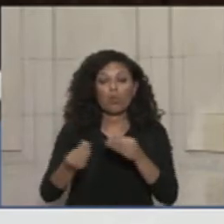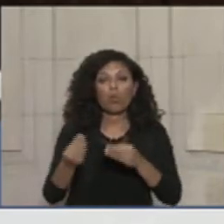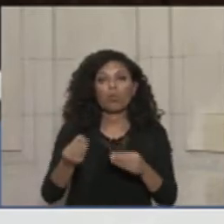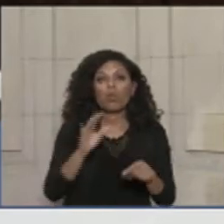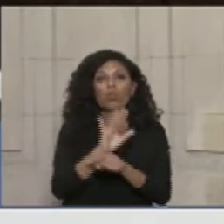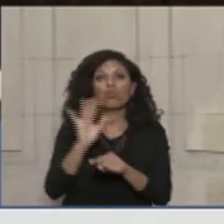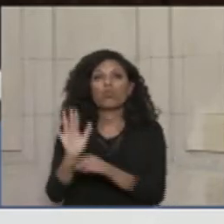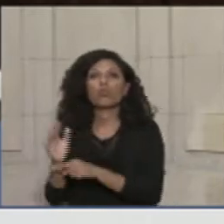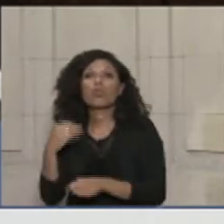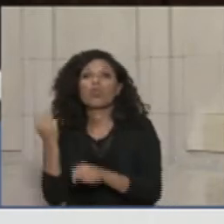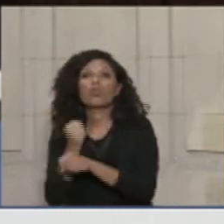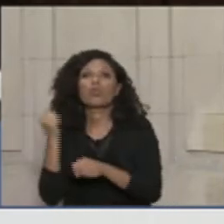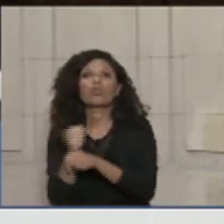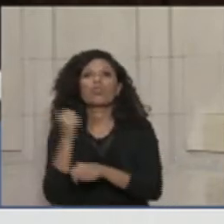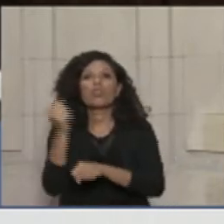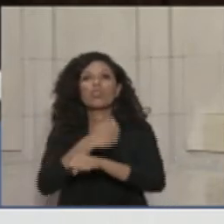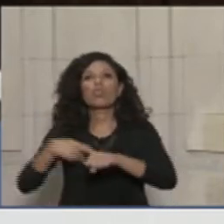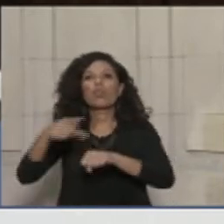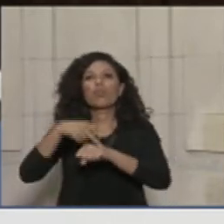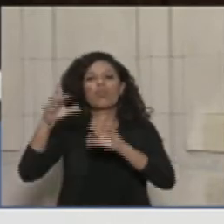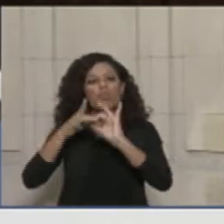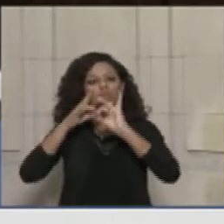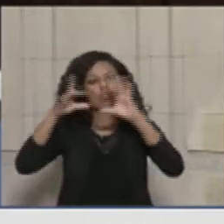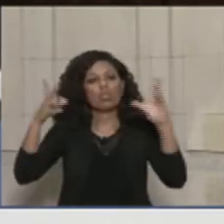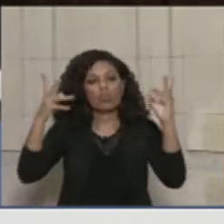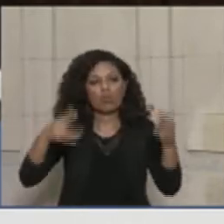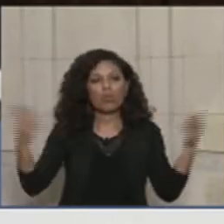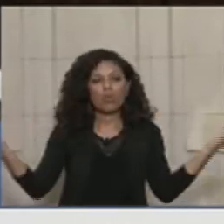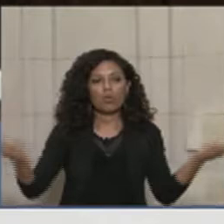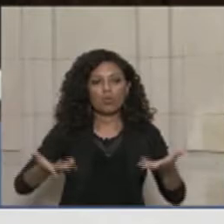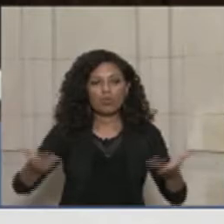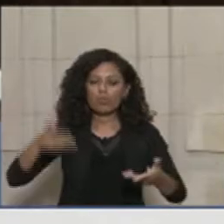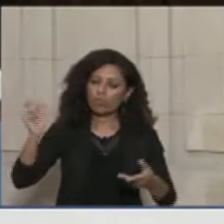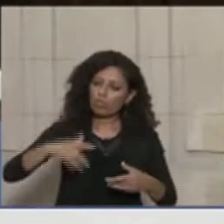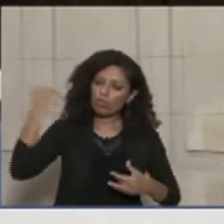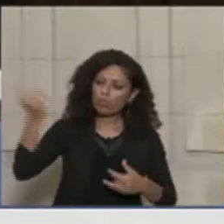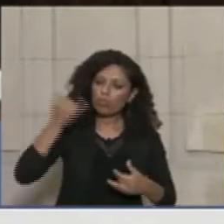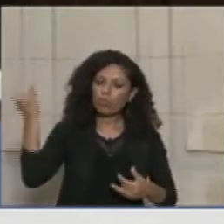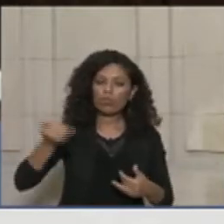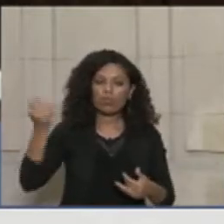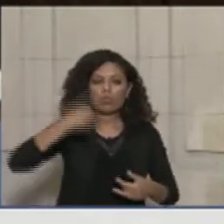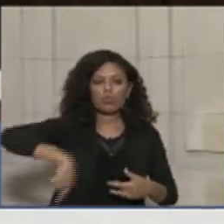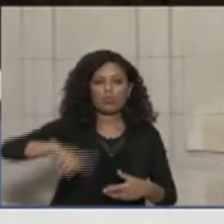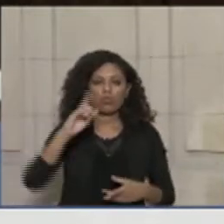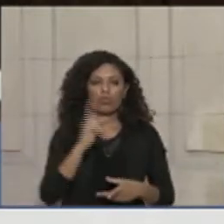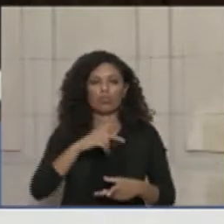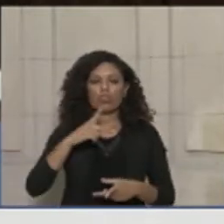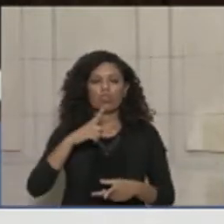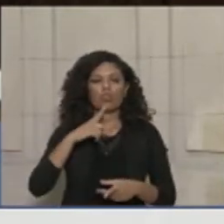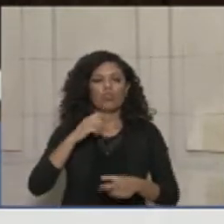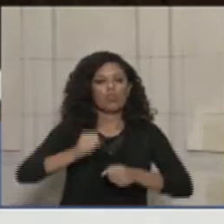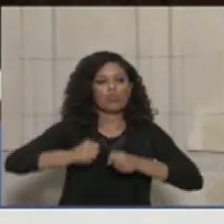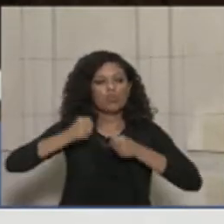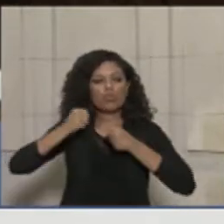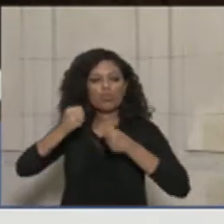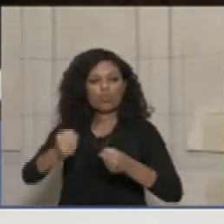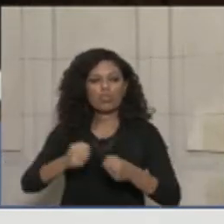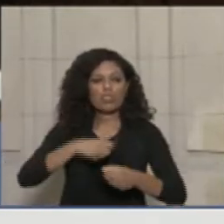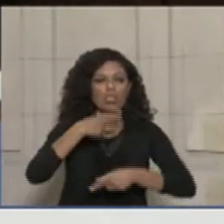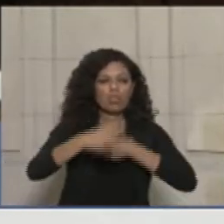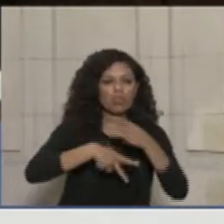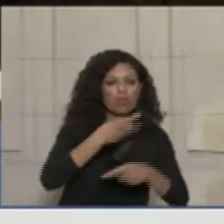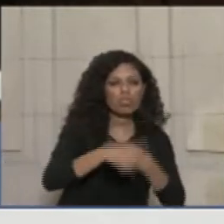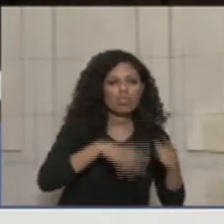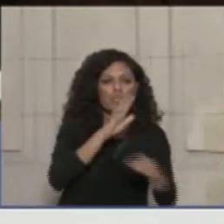conseguir construir a democracia que temos hoje. E por isso é fundamental defendê-la de todas as formas. Defender porque